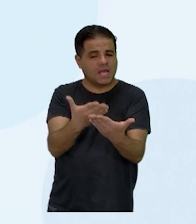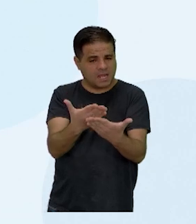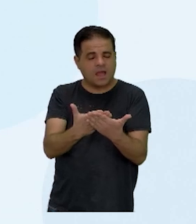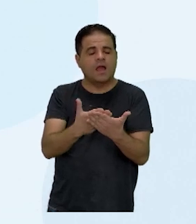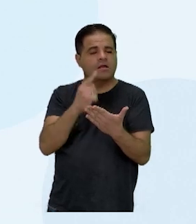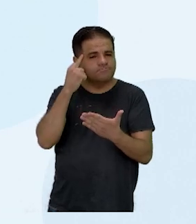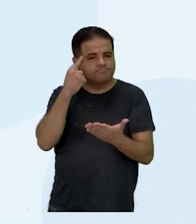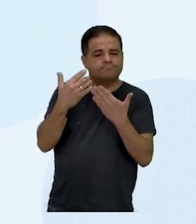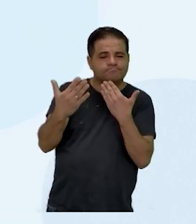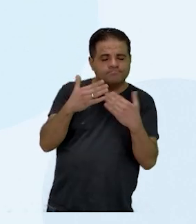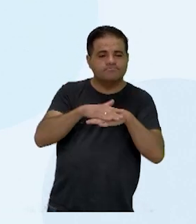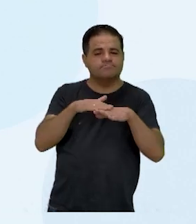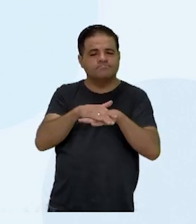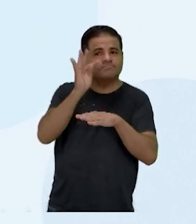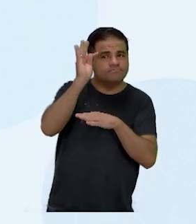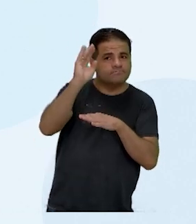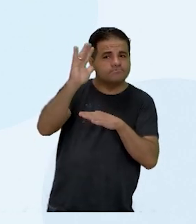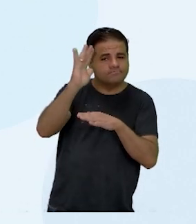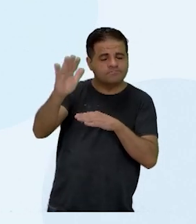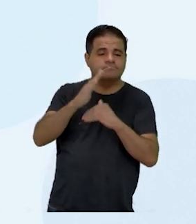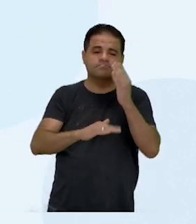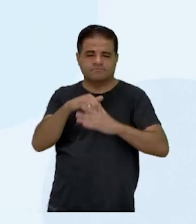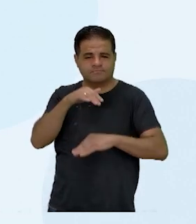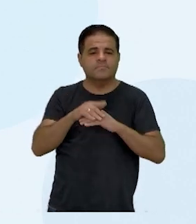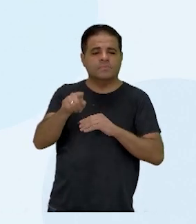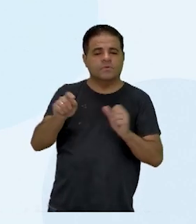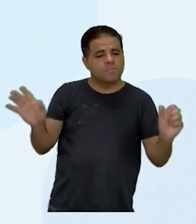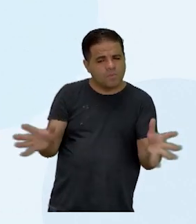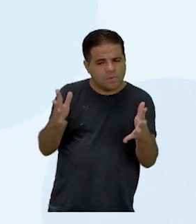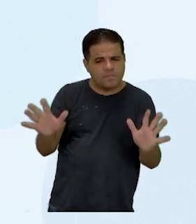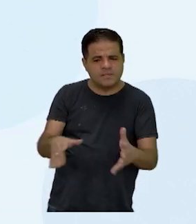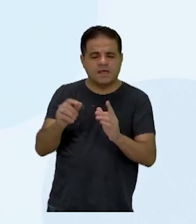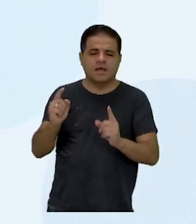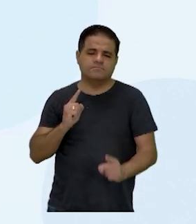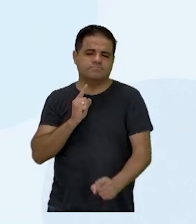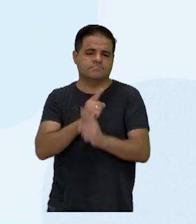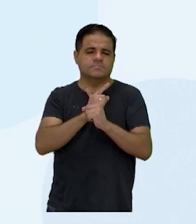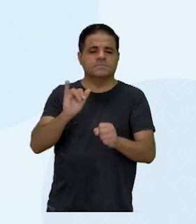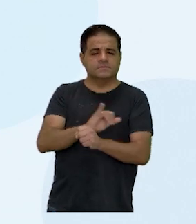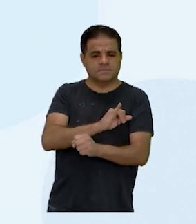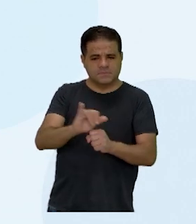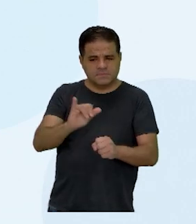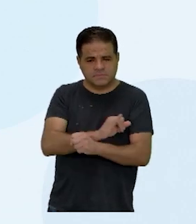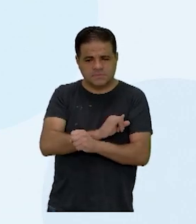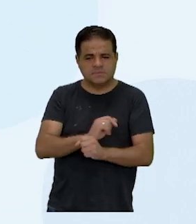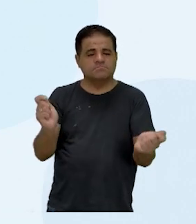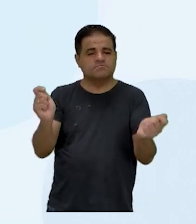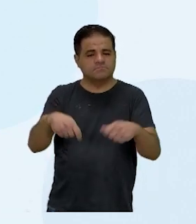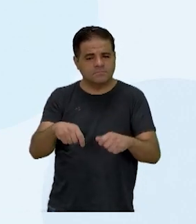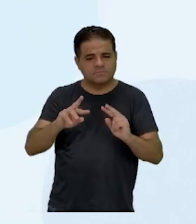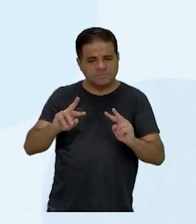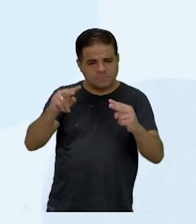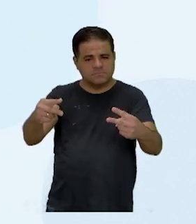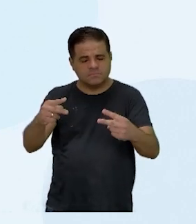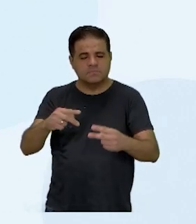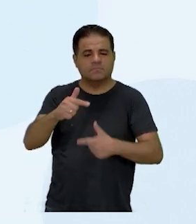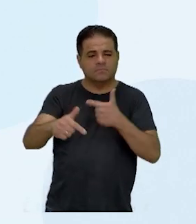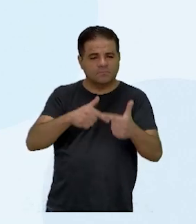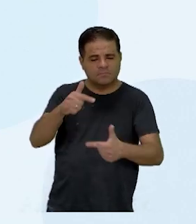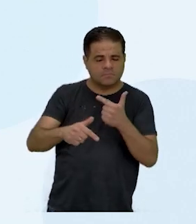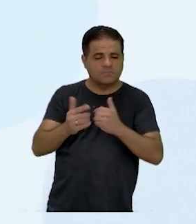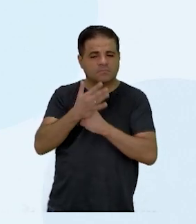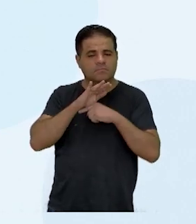significado do itinerário de aprofundamento de matemática conectada, proposto para o ensino médio em diálogo sempre